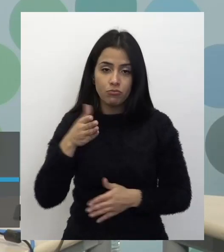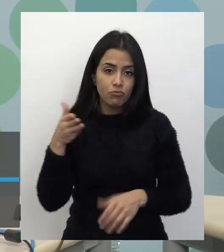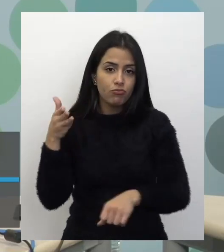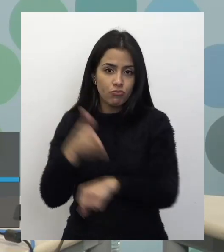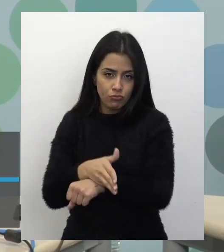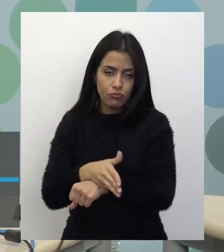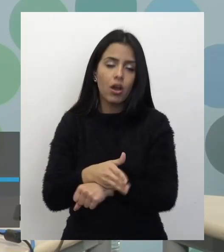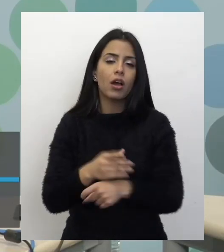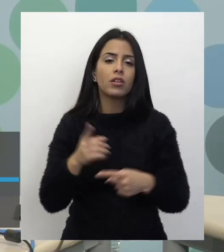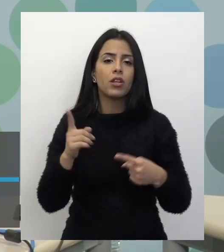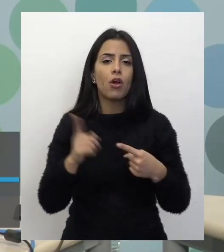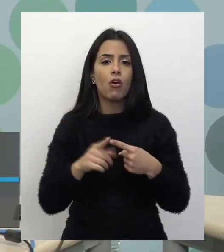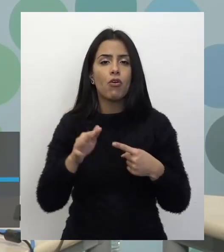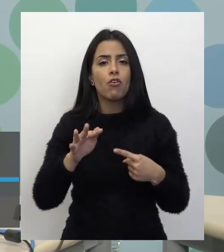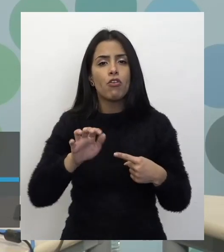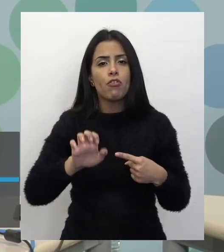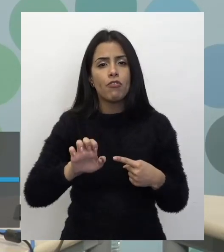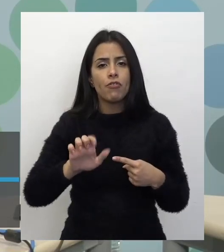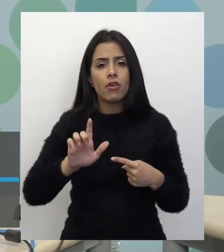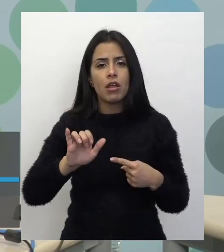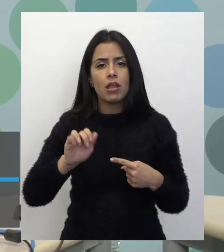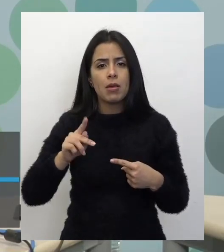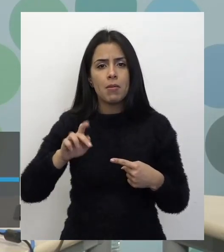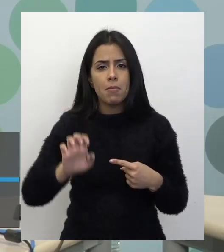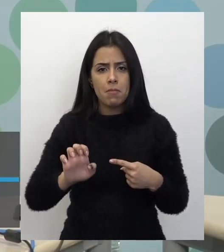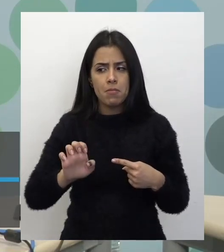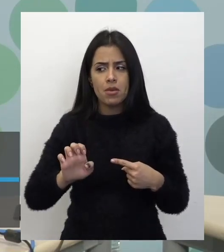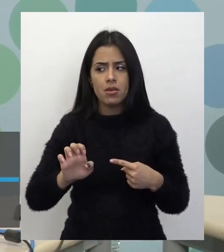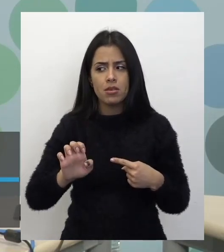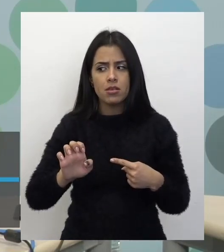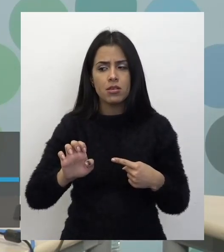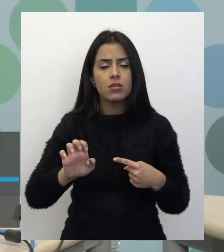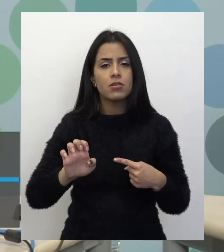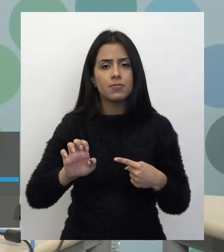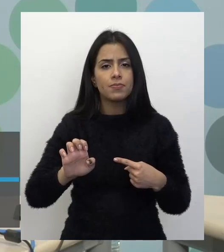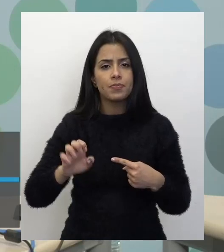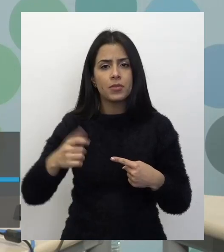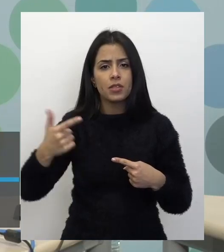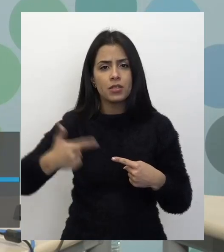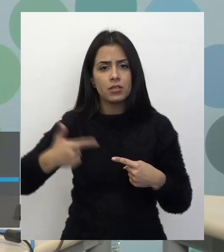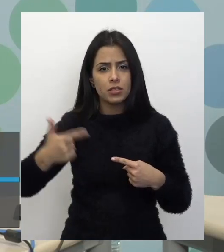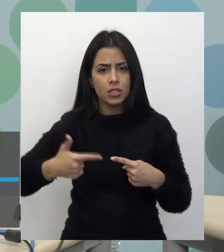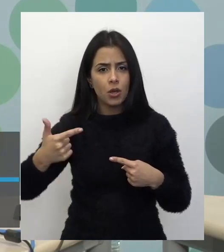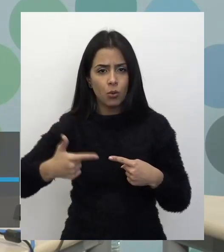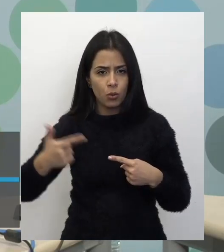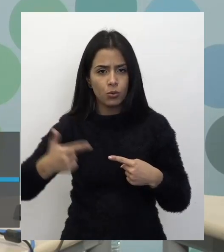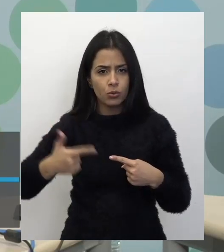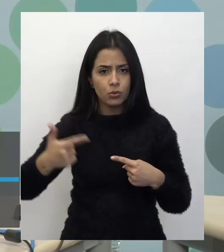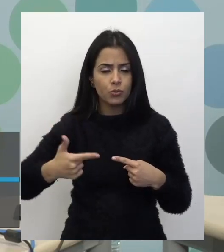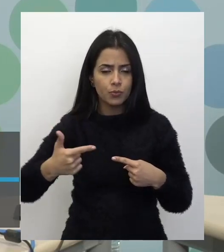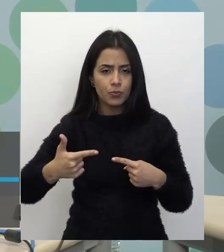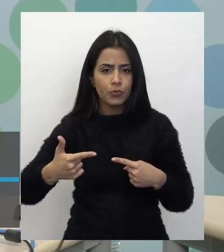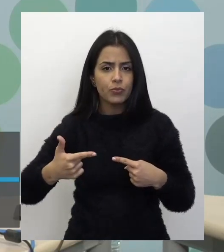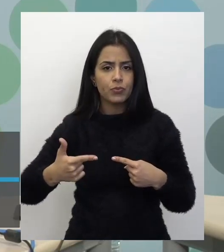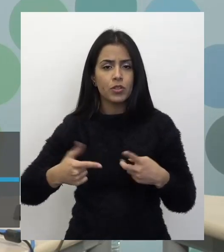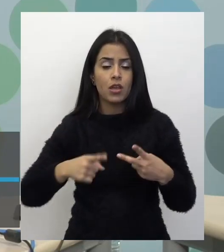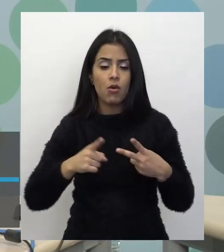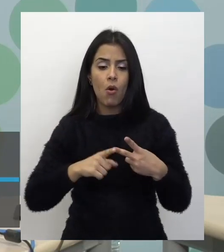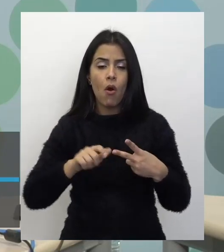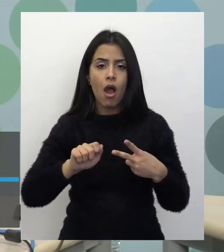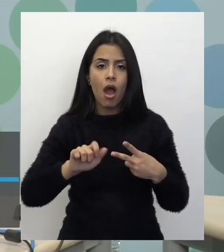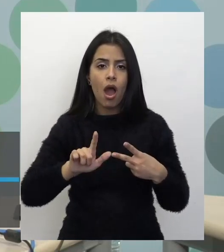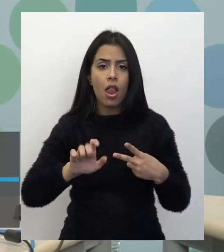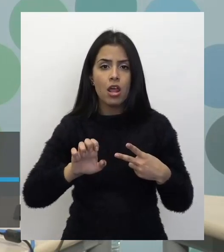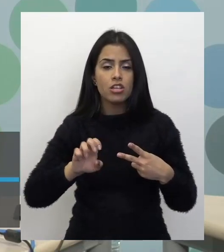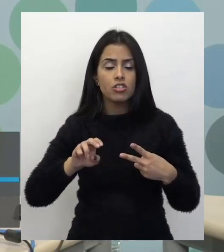a Grécia arrasada, o que ele faz? Domina. Então, dessa forma, né, os gregos eles se autodestroem e se